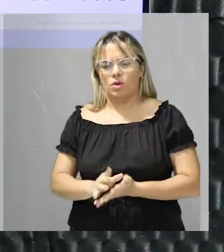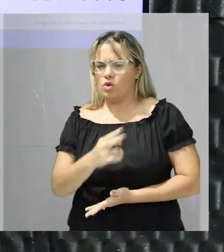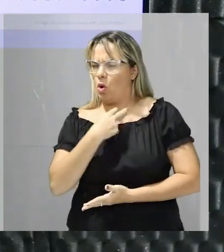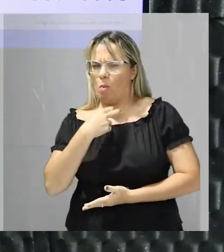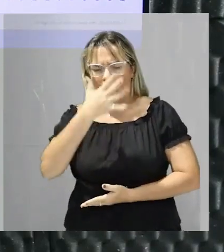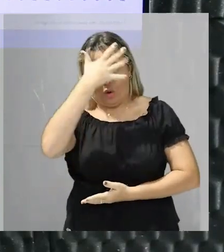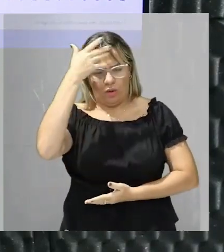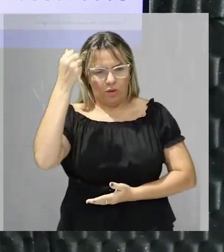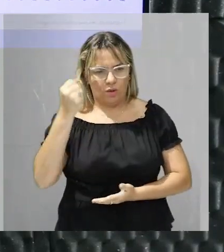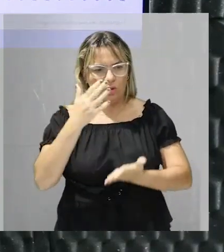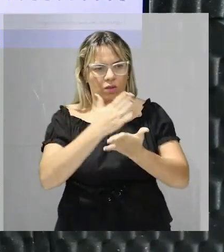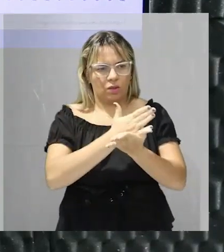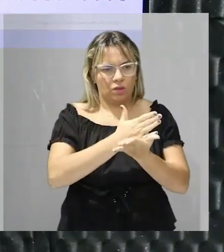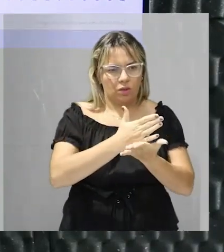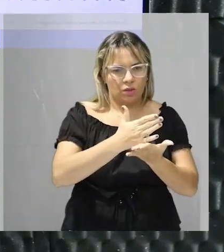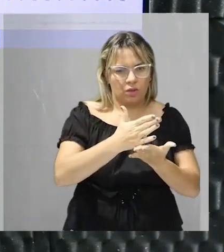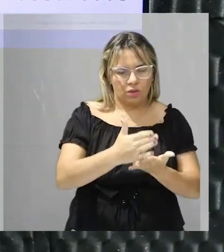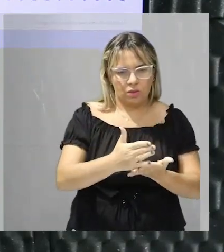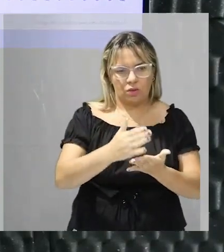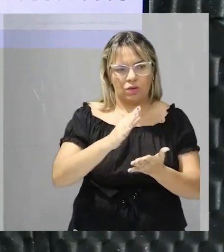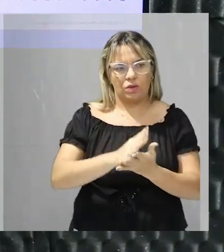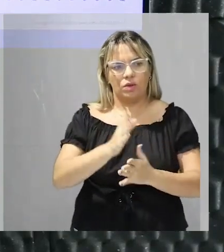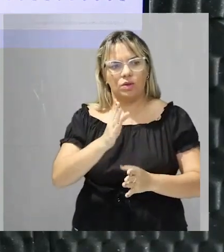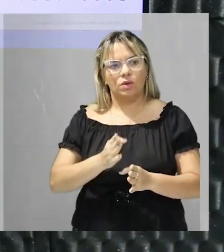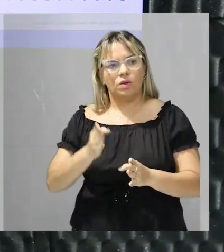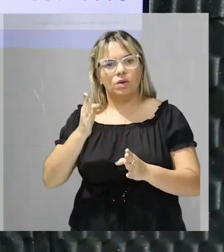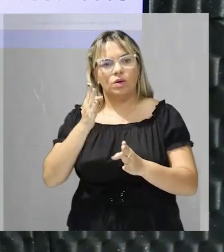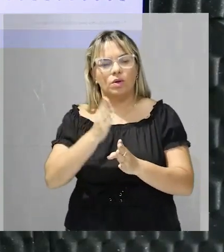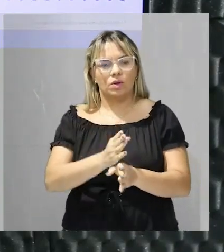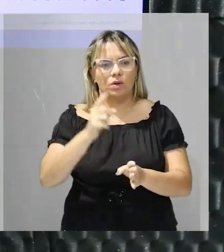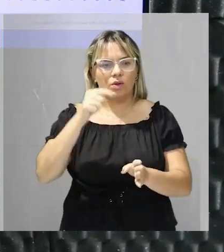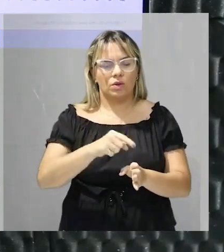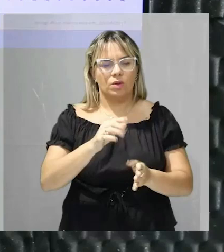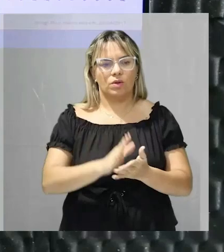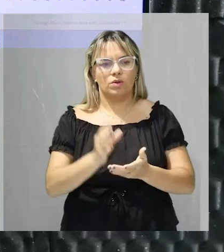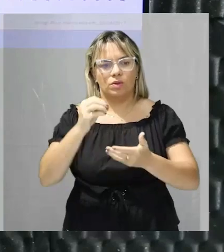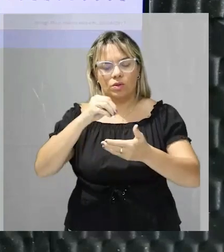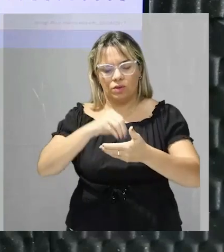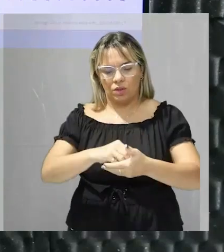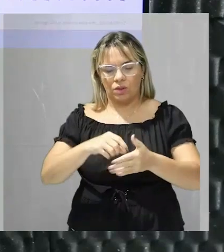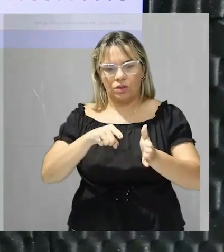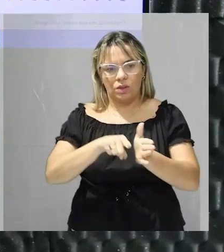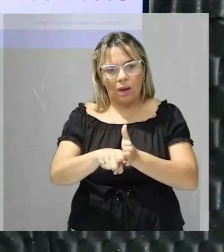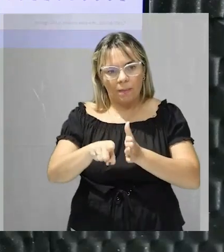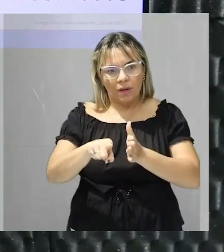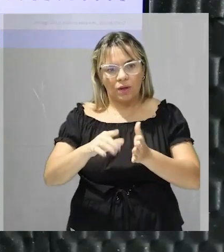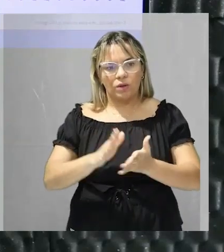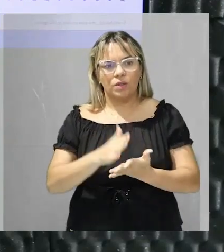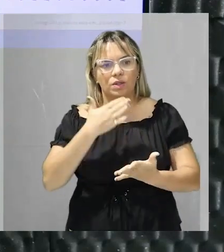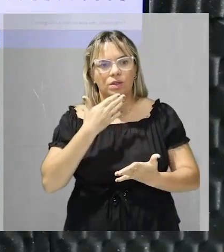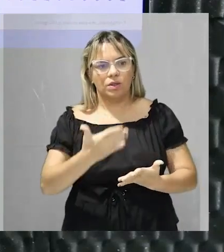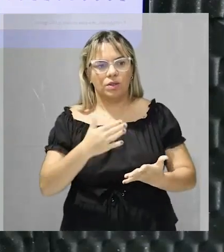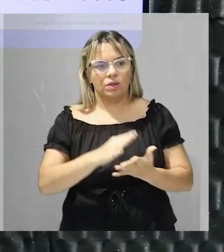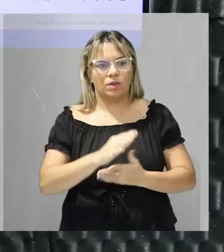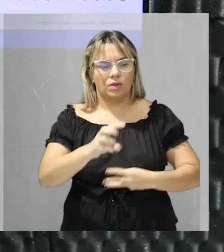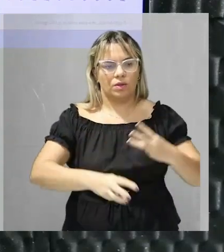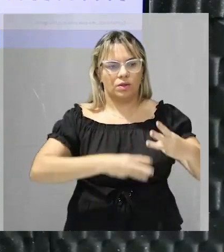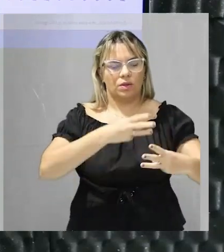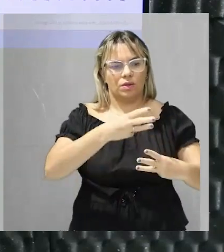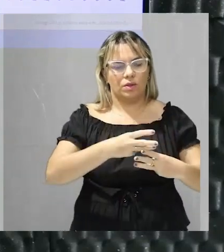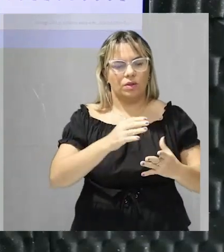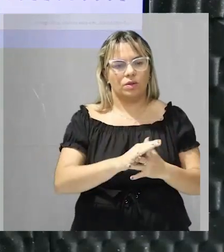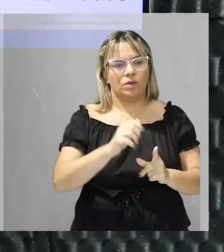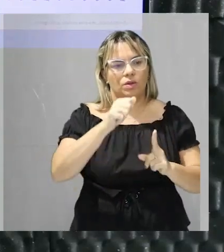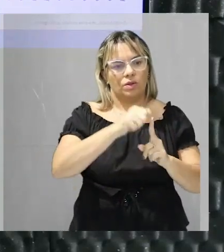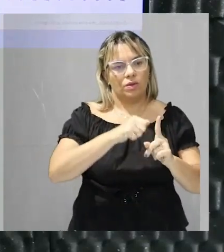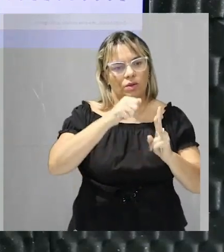né inicialmente identificando dentro do que a questão me solicitou então trimestre de outubro